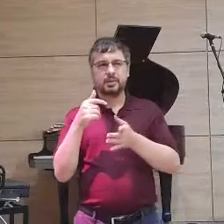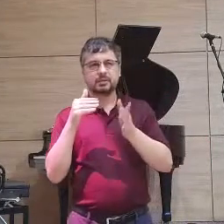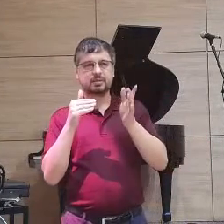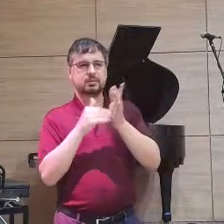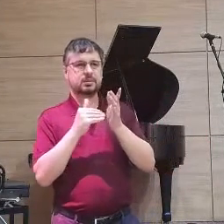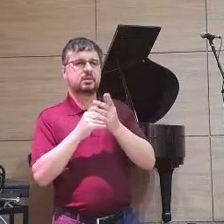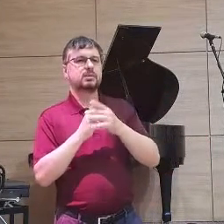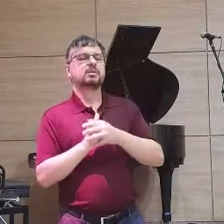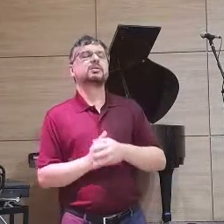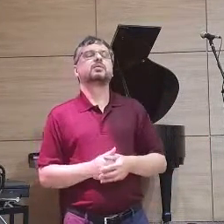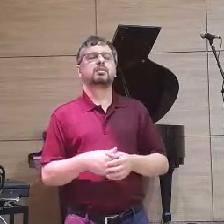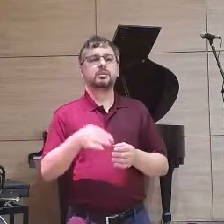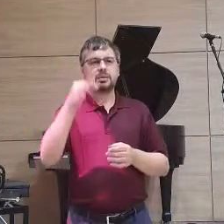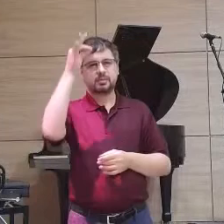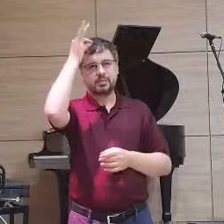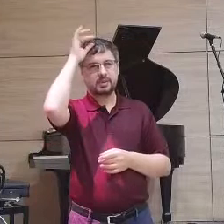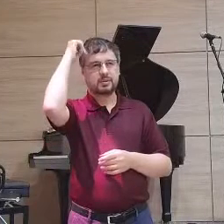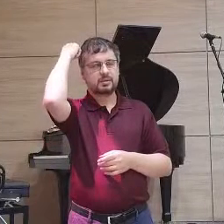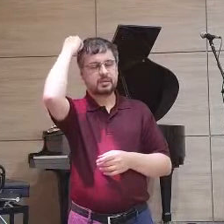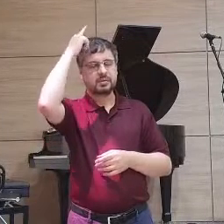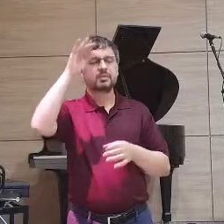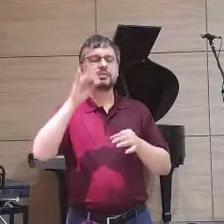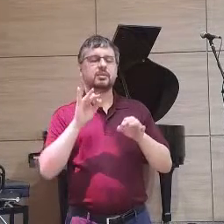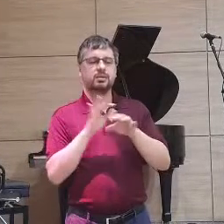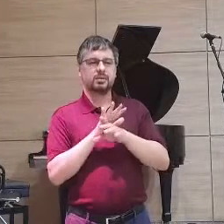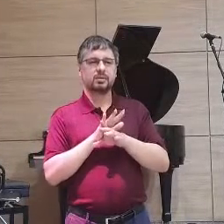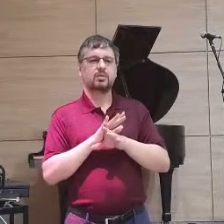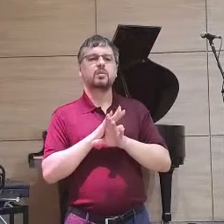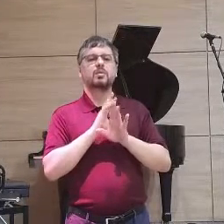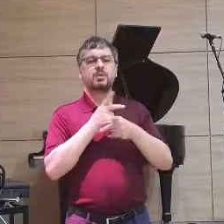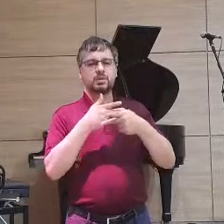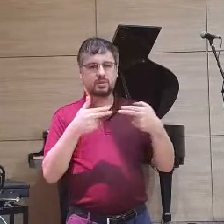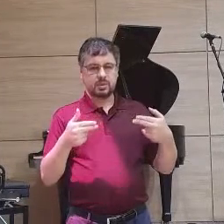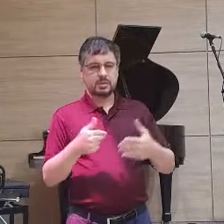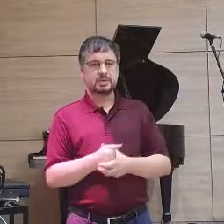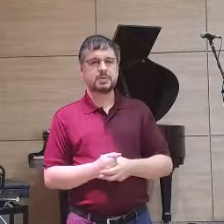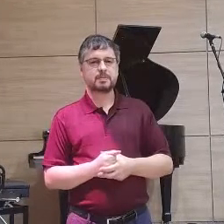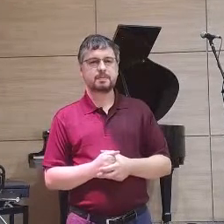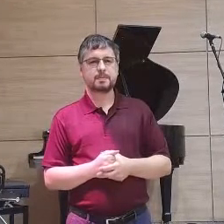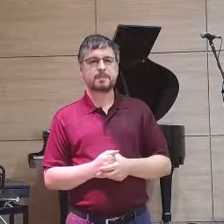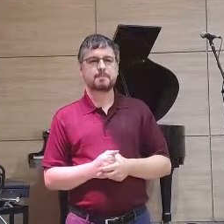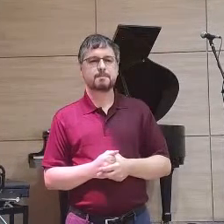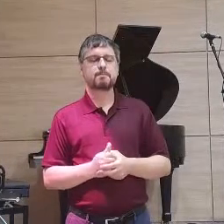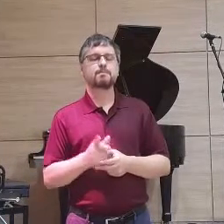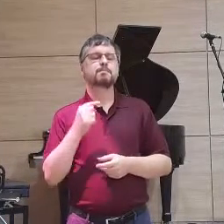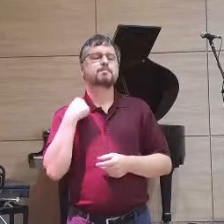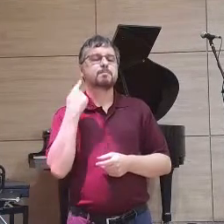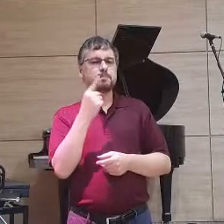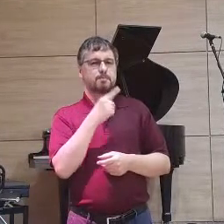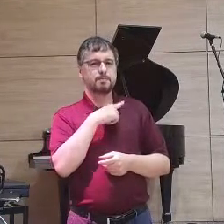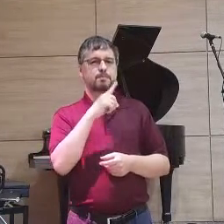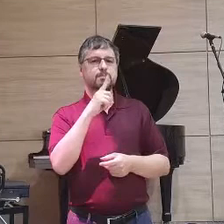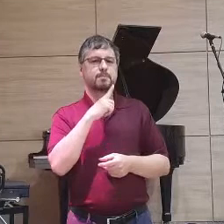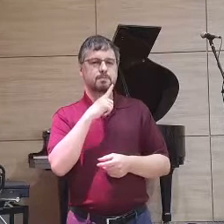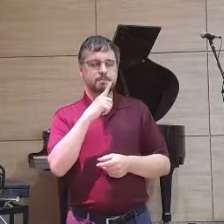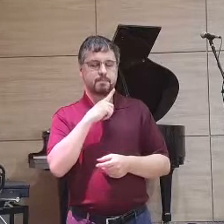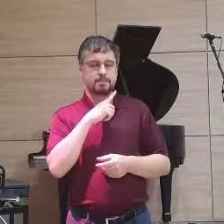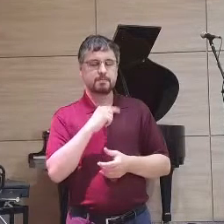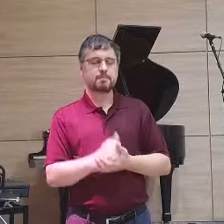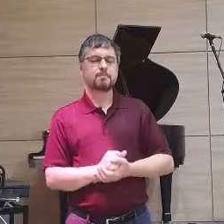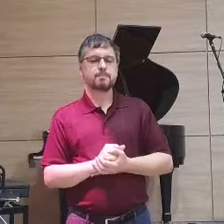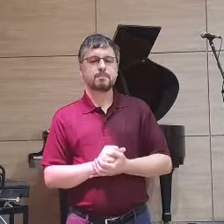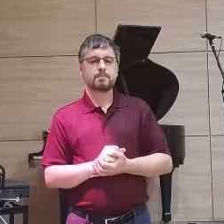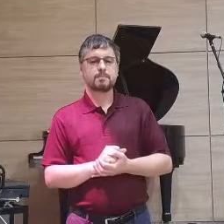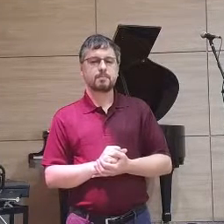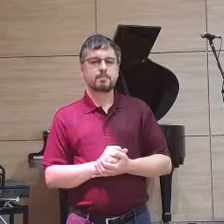falando de sentimento do Espírito Santo e deixando alguns aplicativos pra nós e nós temos a tendência de